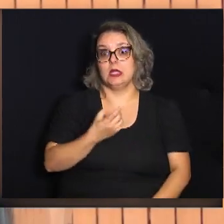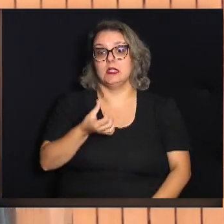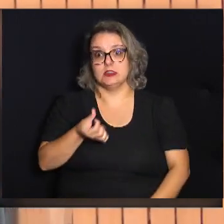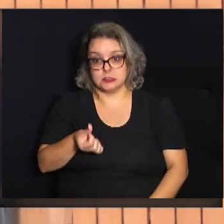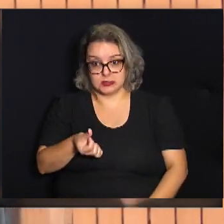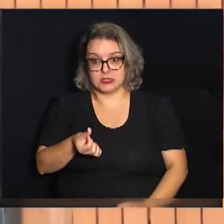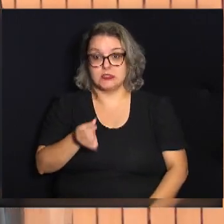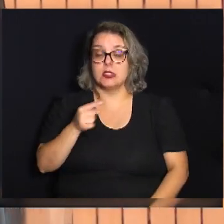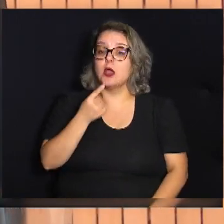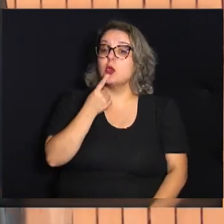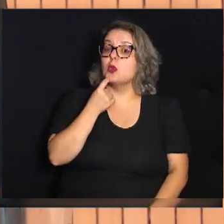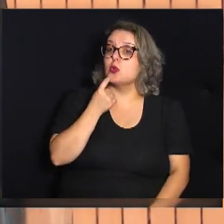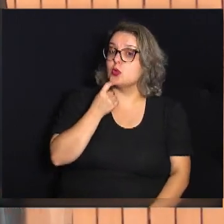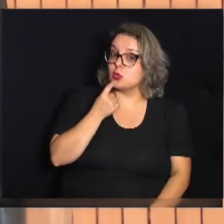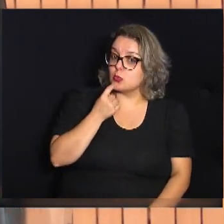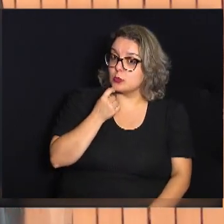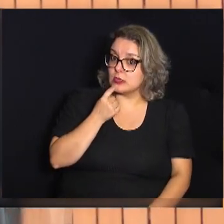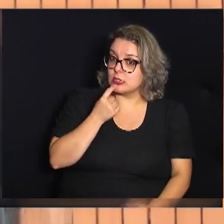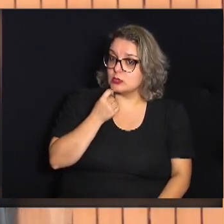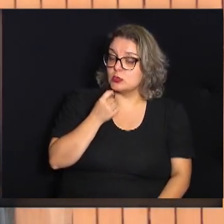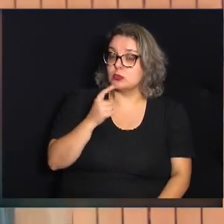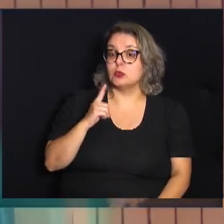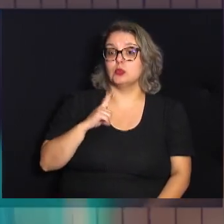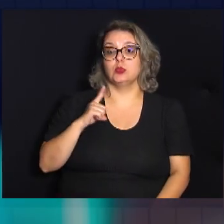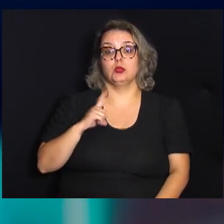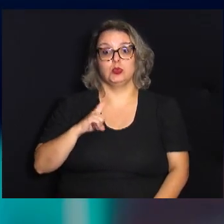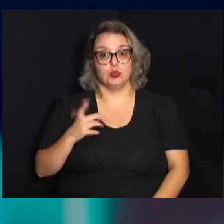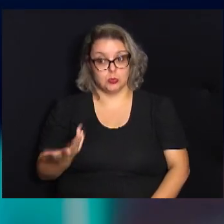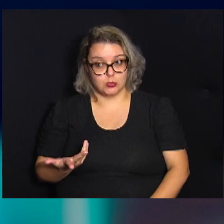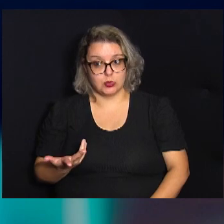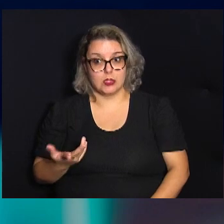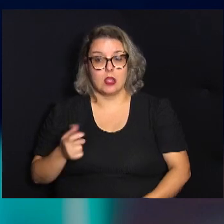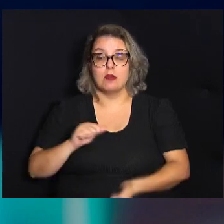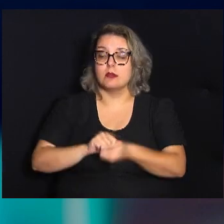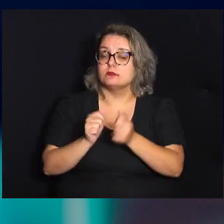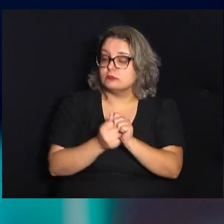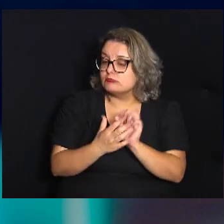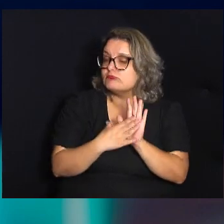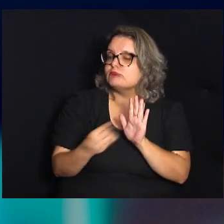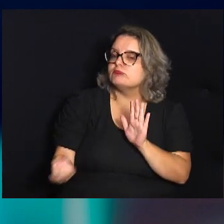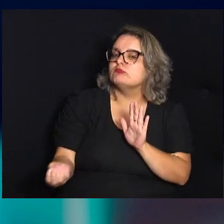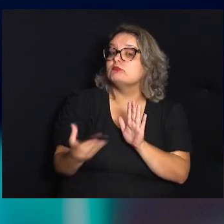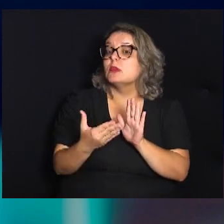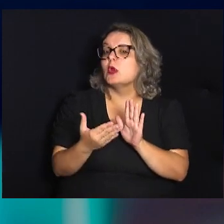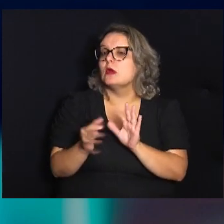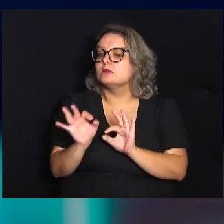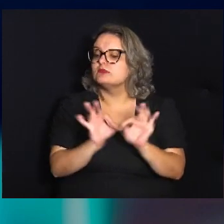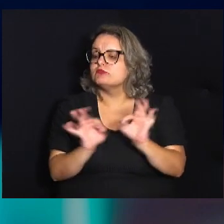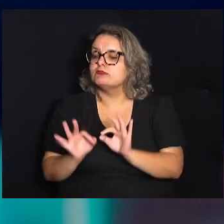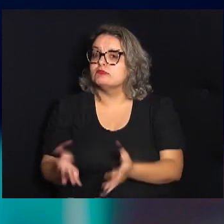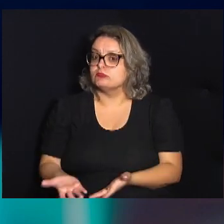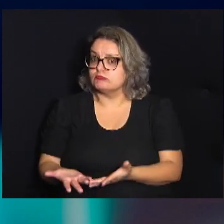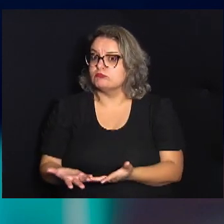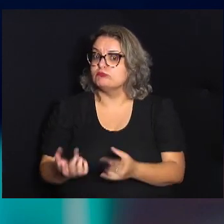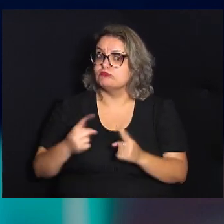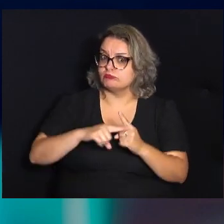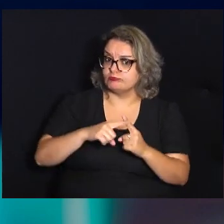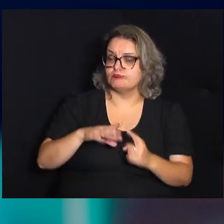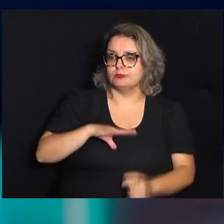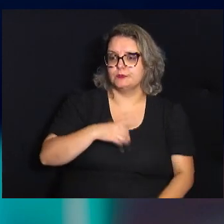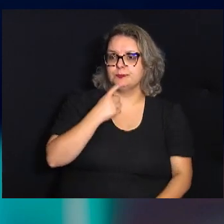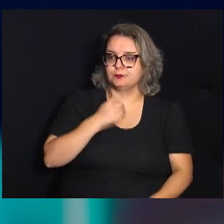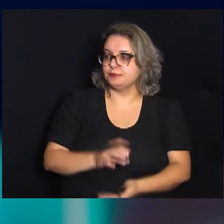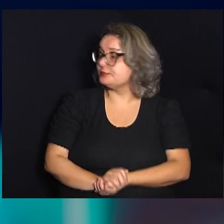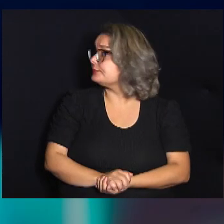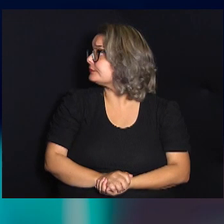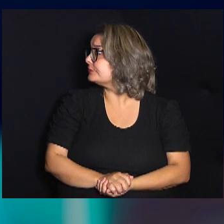não querer ver o problema acontecendo, caiu por terra. Durante a reunião, foi apresentado um estudo da climatologia